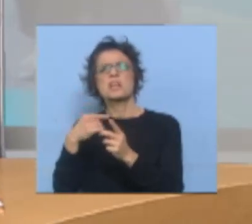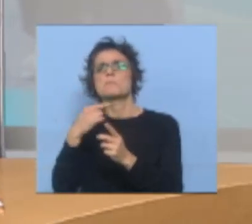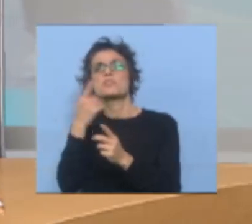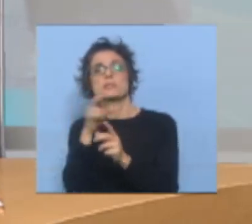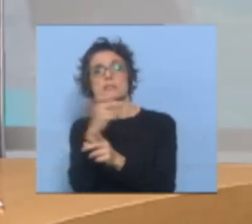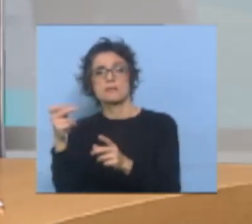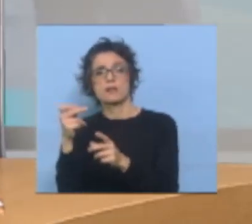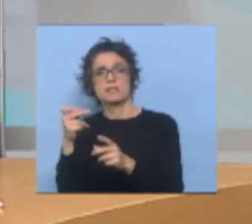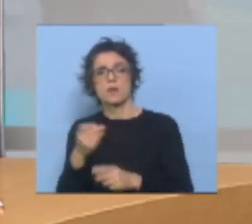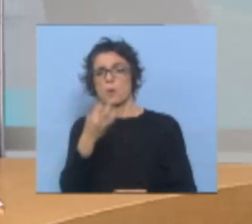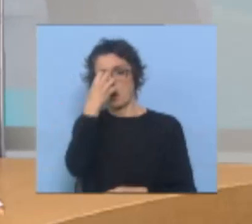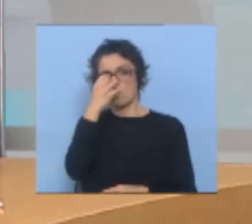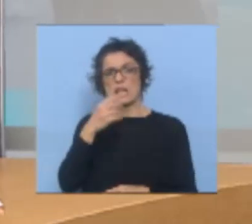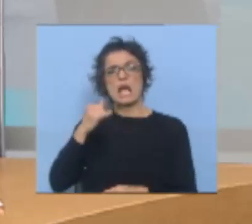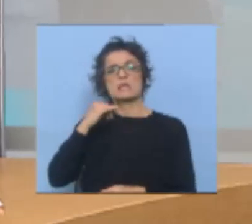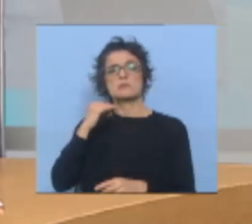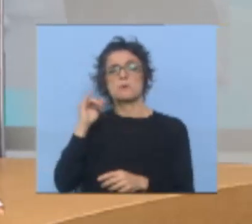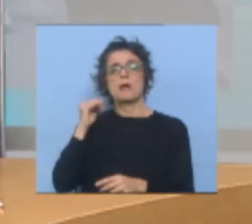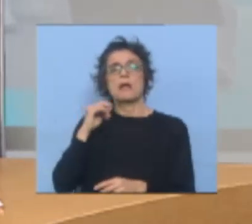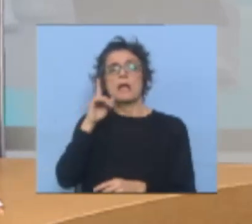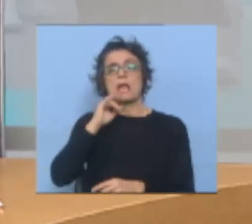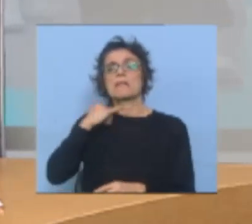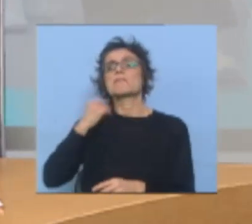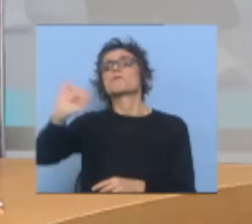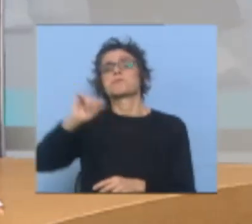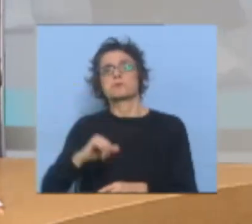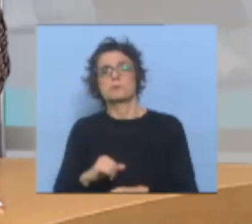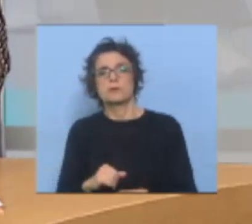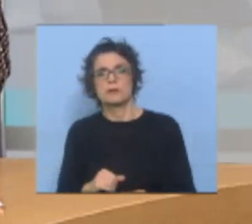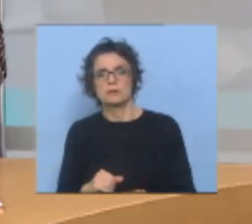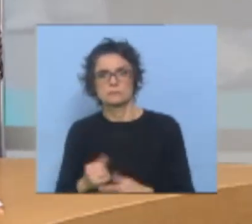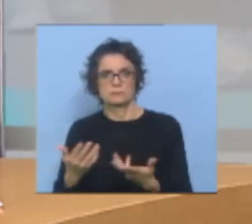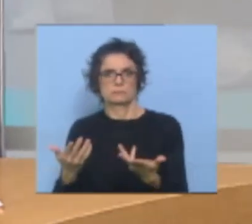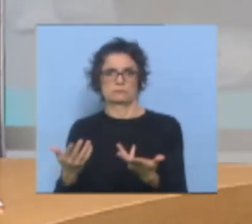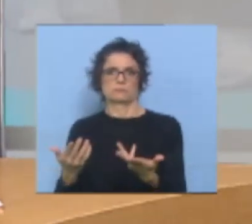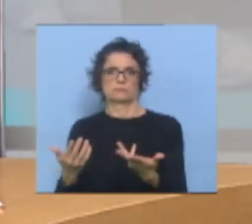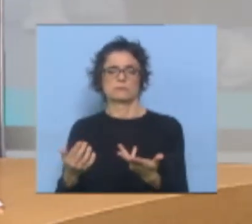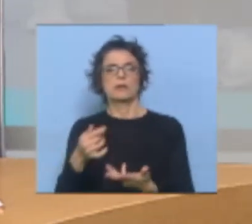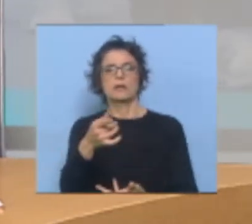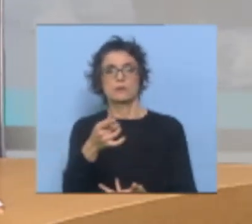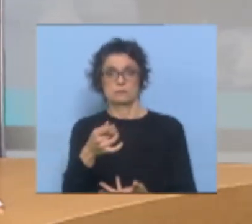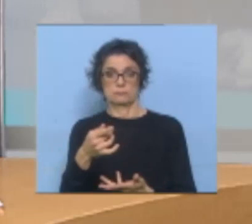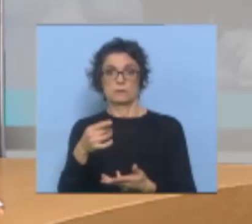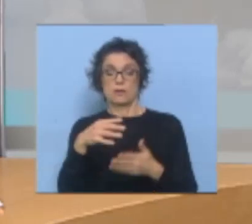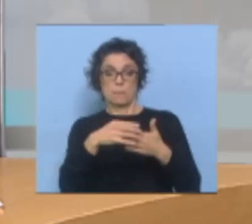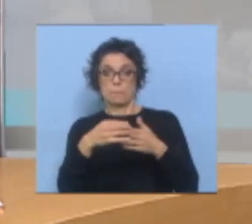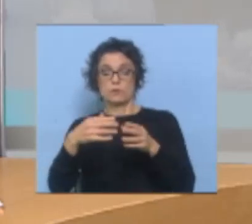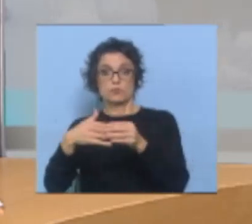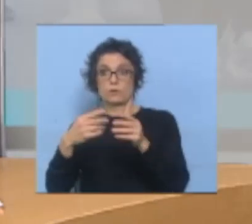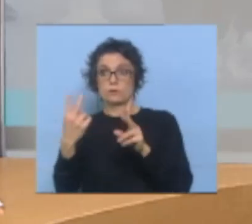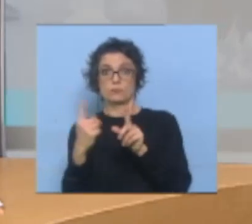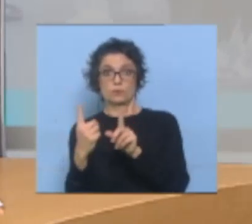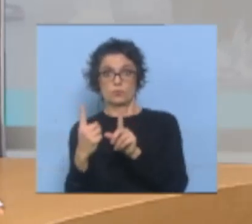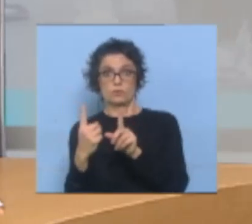tia. Ora, se o nível entre dois líderes de opinião é